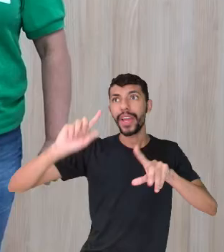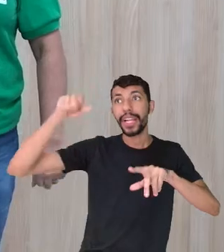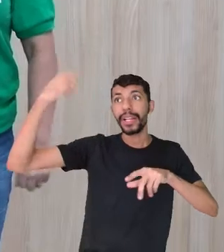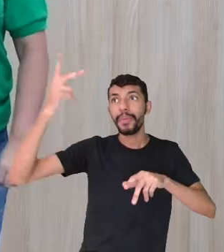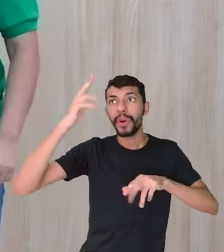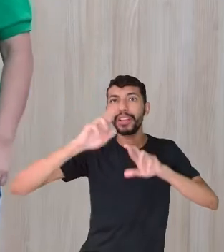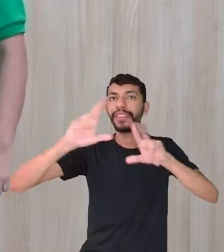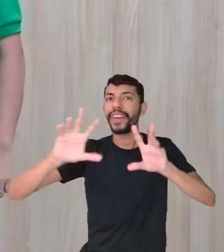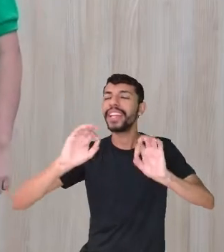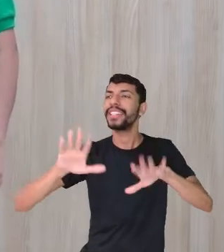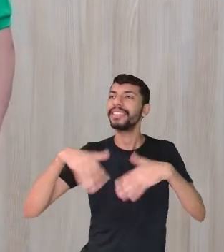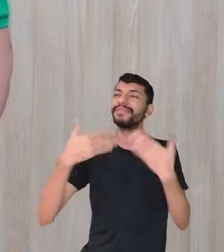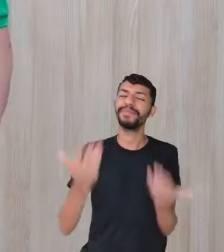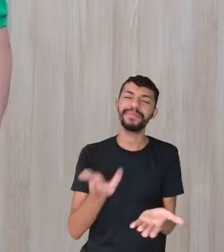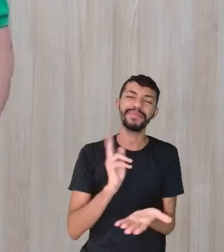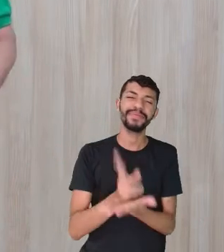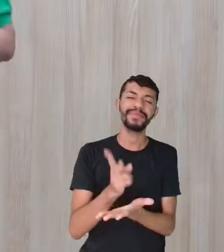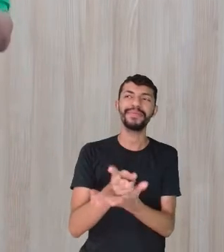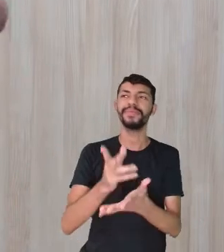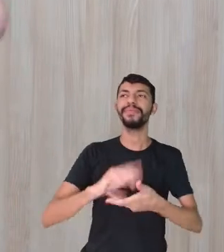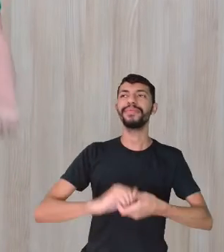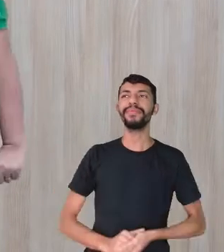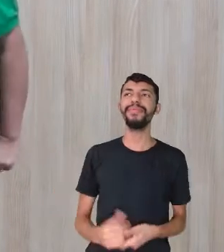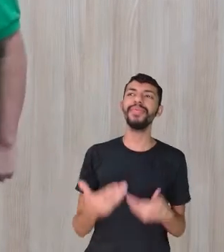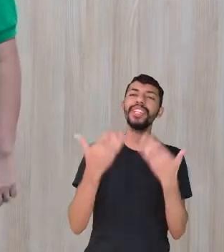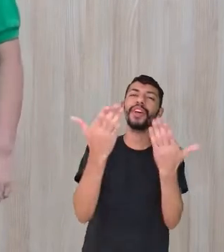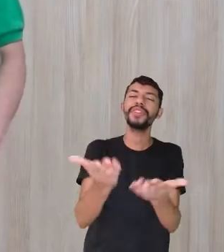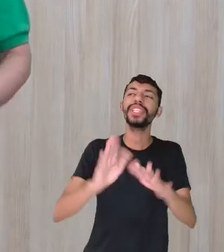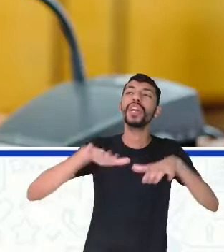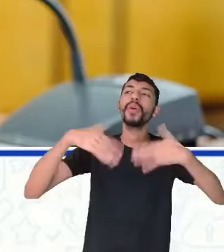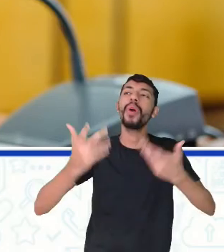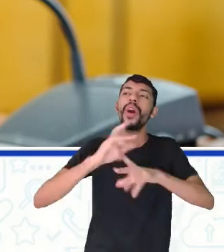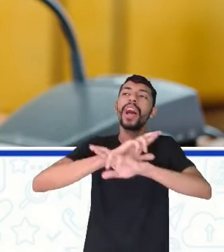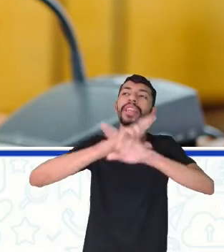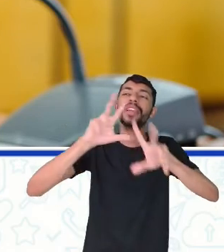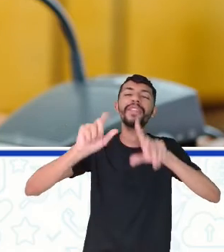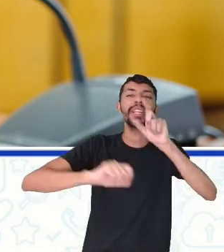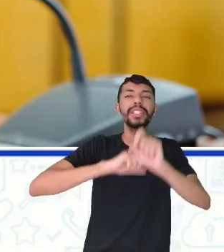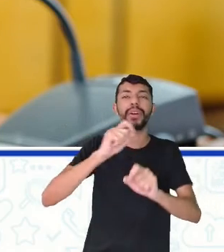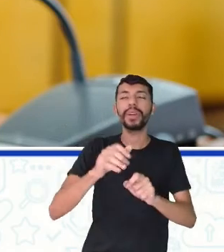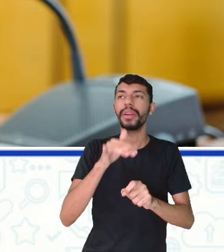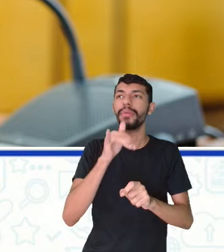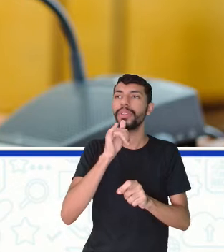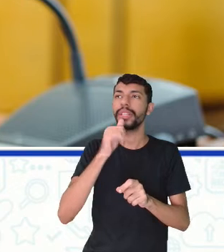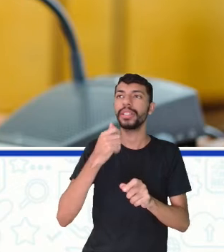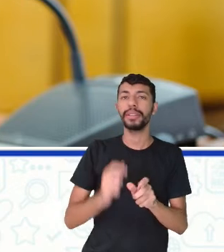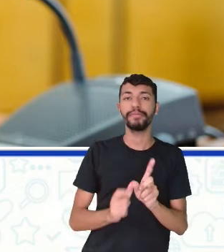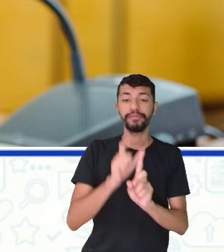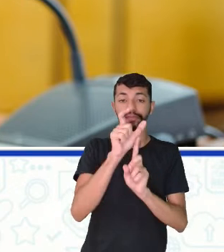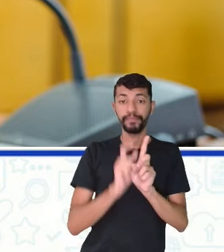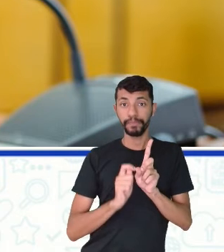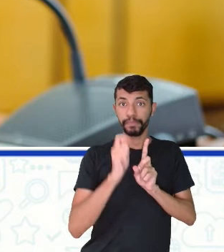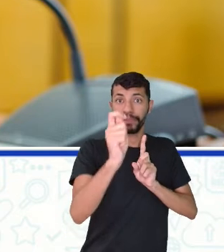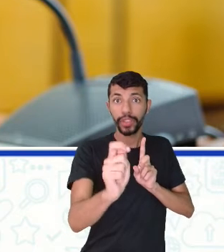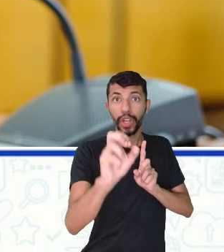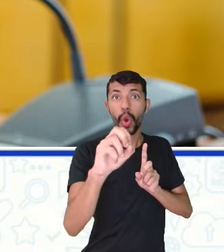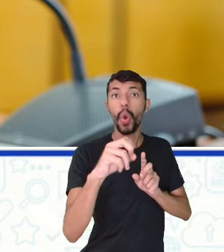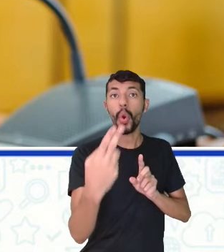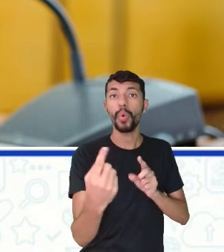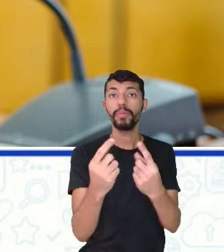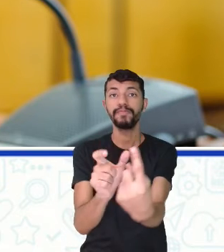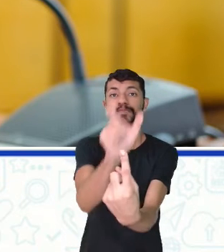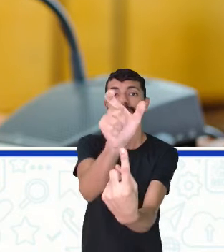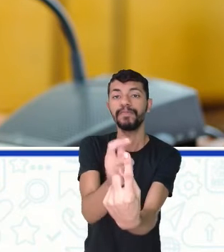assim. Mas vamos seguindo. Para você, qual é a diferença entre ser entrevistador e ser